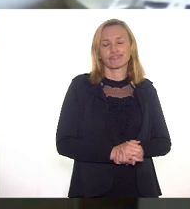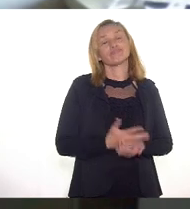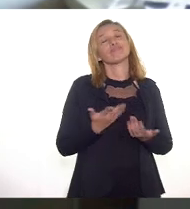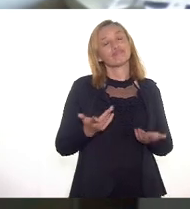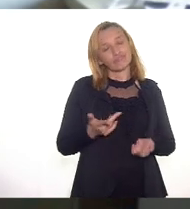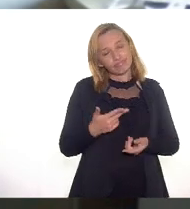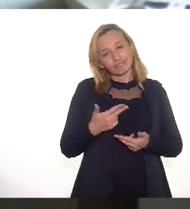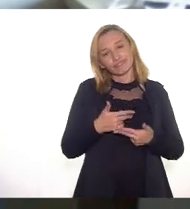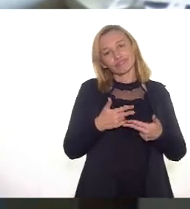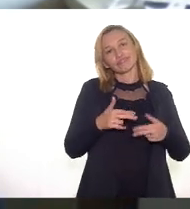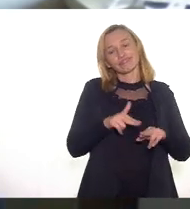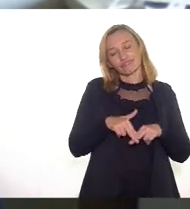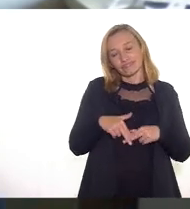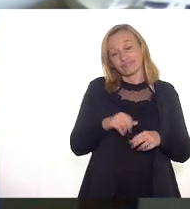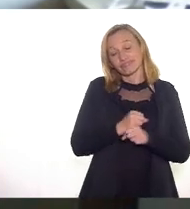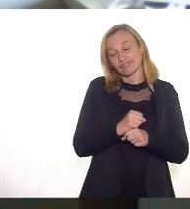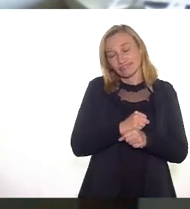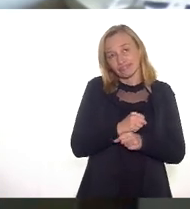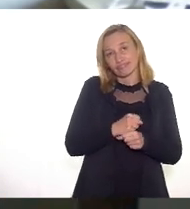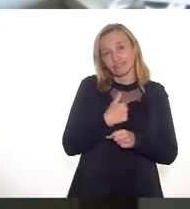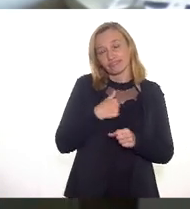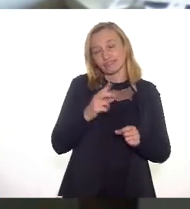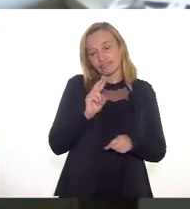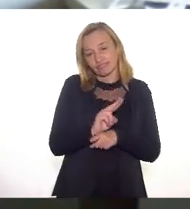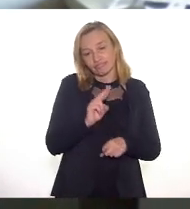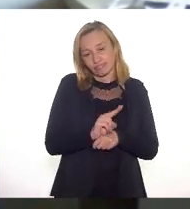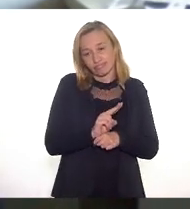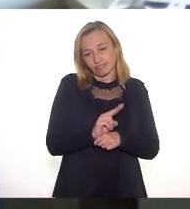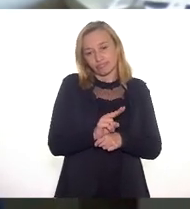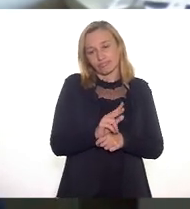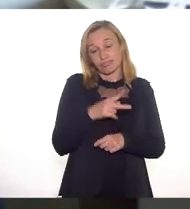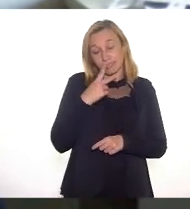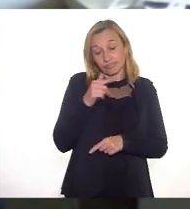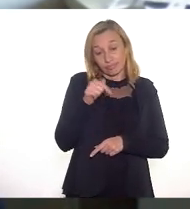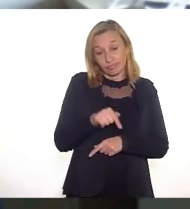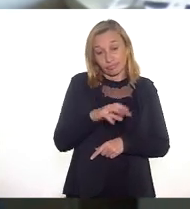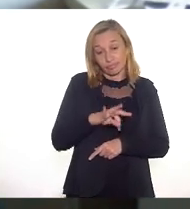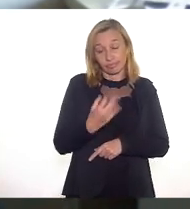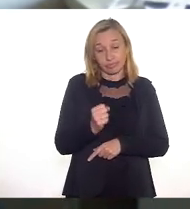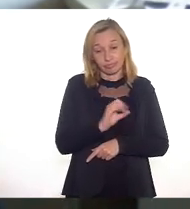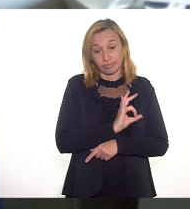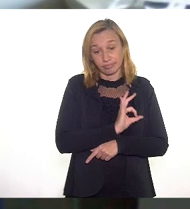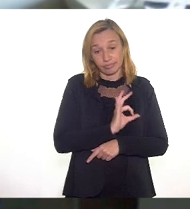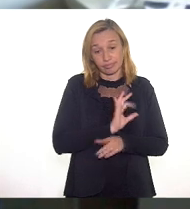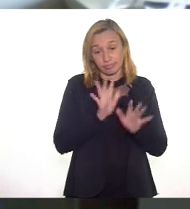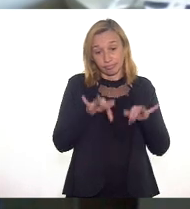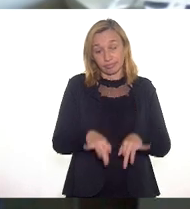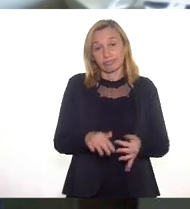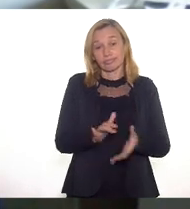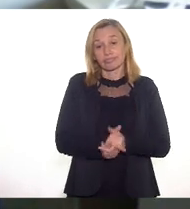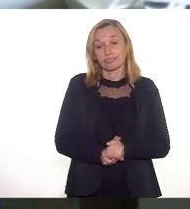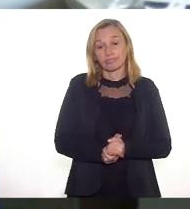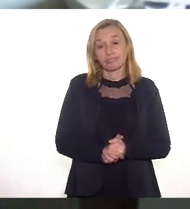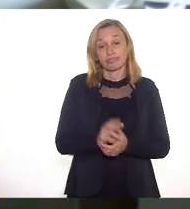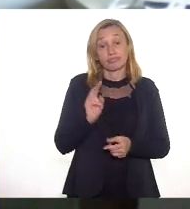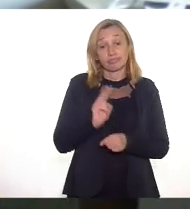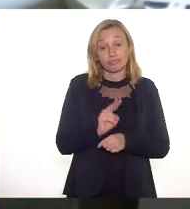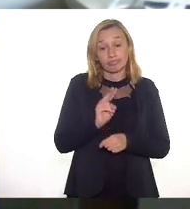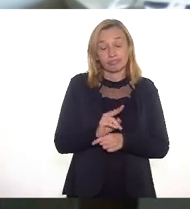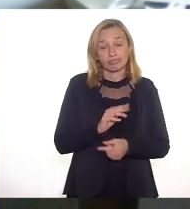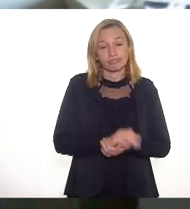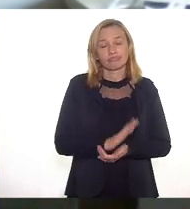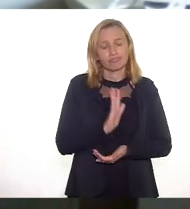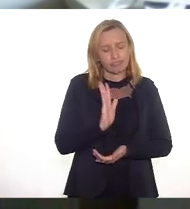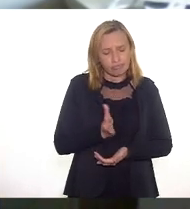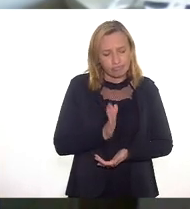muitos anos, deputada Adriana Baltazar, e vou fazer aqui, deputada Marta Rocha, vou concluir, a defesa que